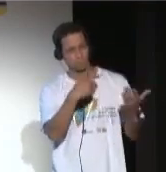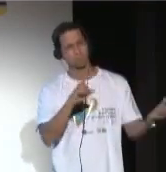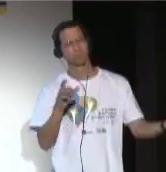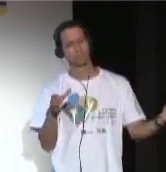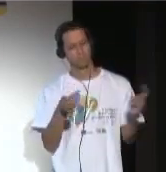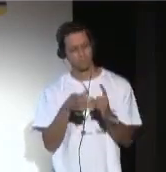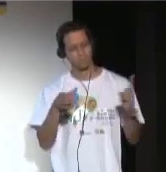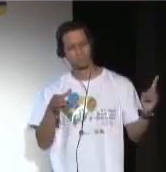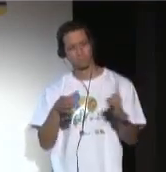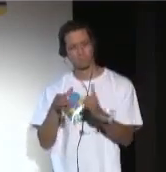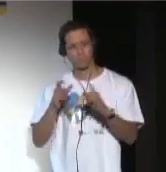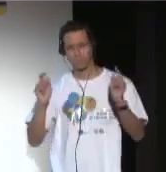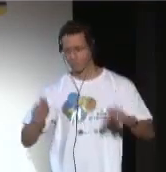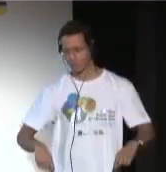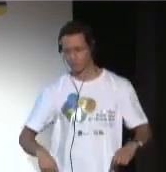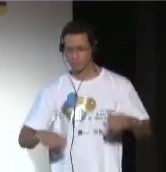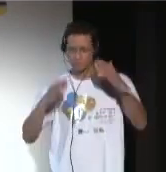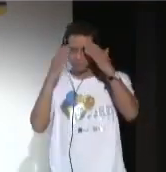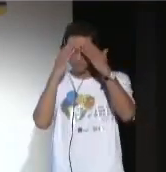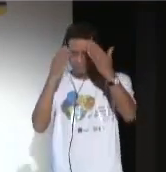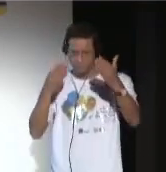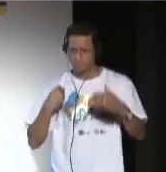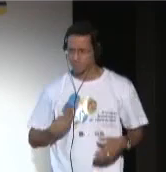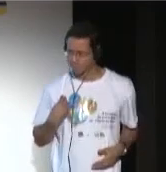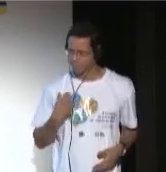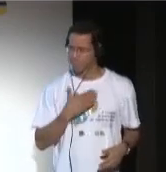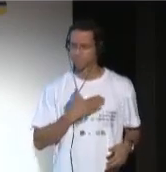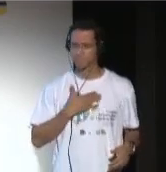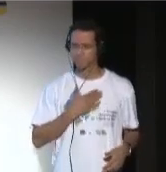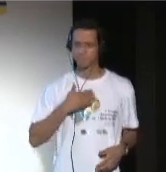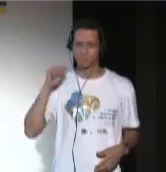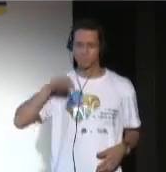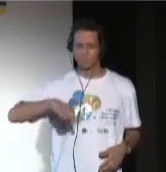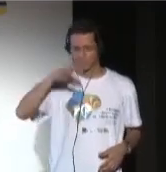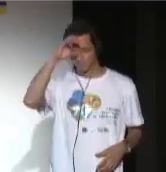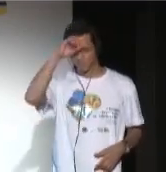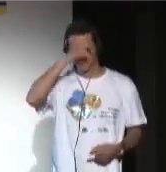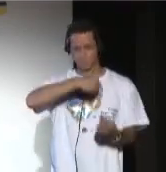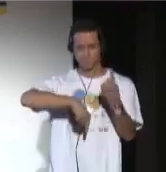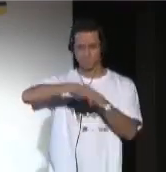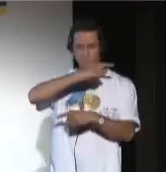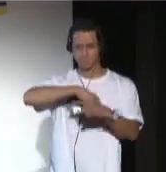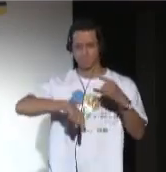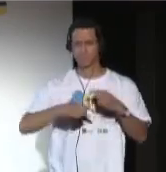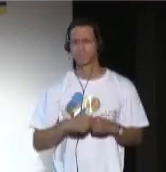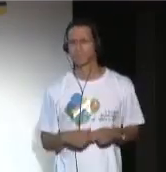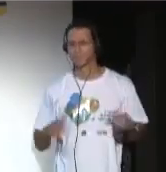maravilhosa. Com isso, agradeço a presença. Foi um prazer estar aqui e aprender com todos vocês.